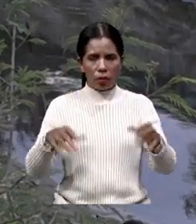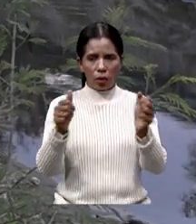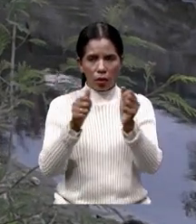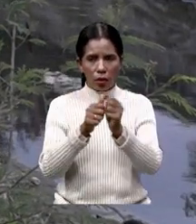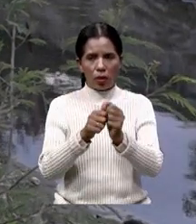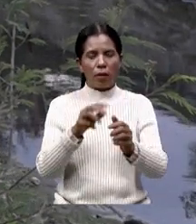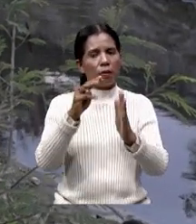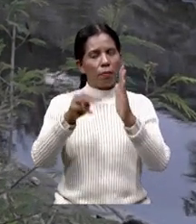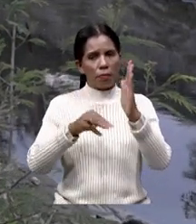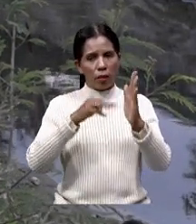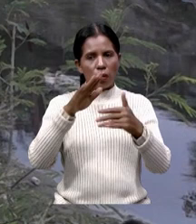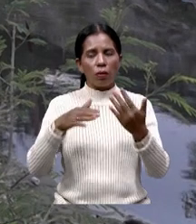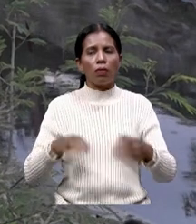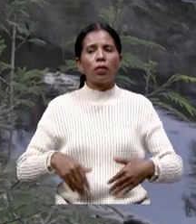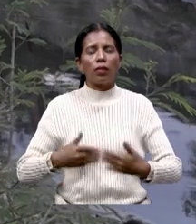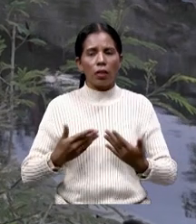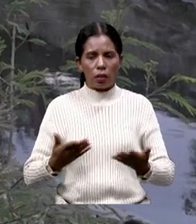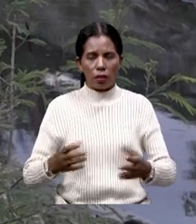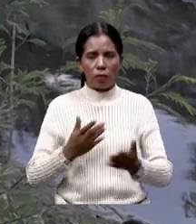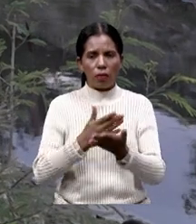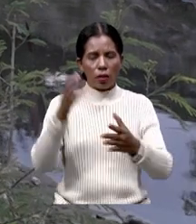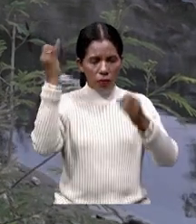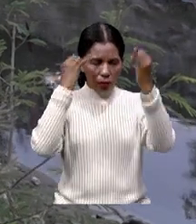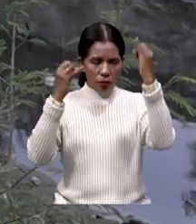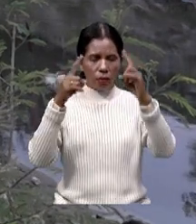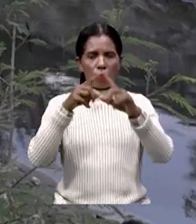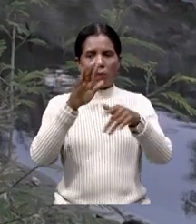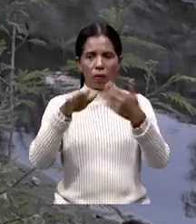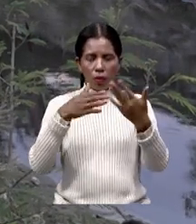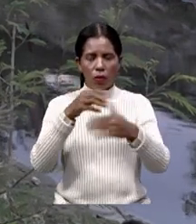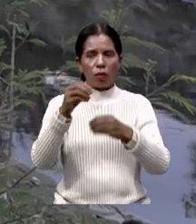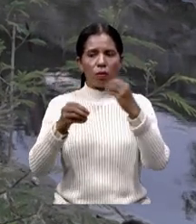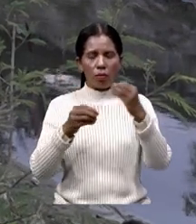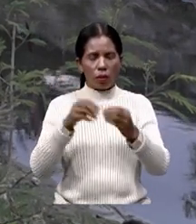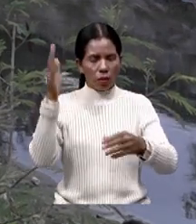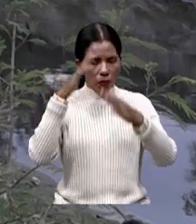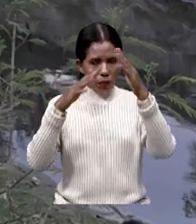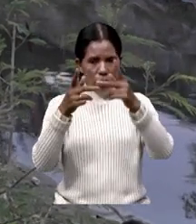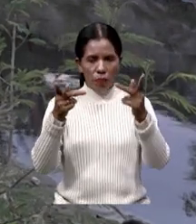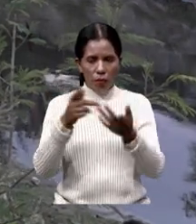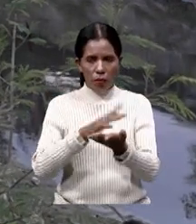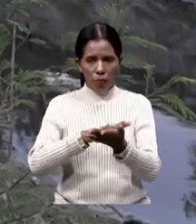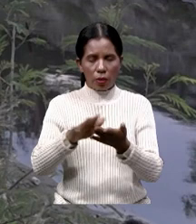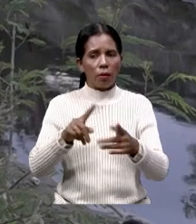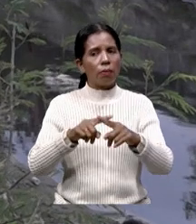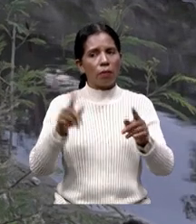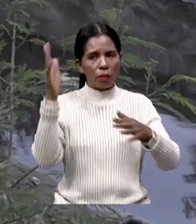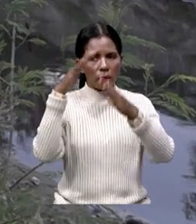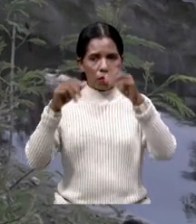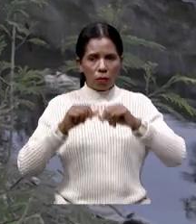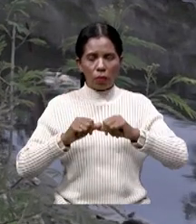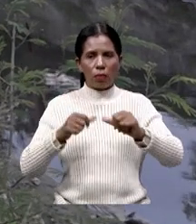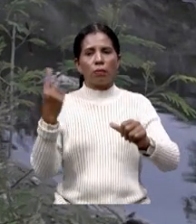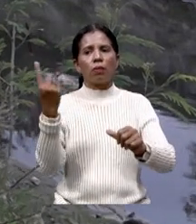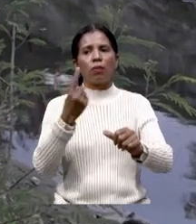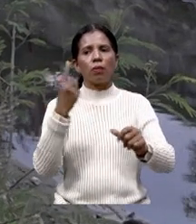comida sira o insato faz informação da comunidade sira relaciona o problema ambiental mas o problema ne continua na